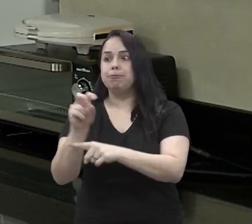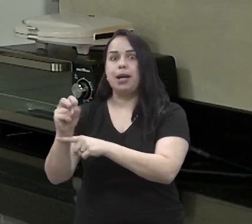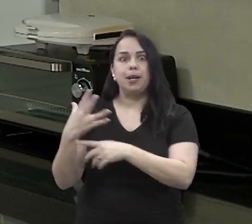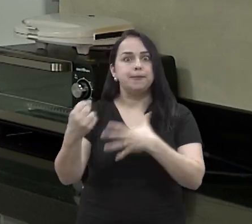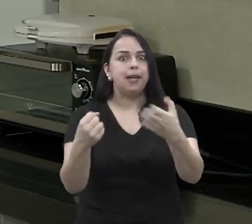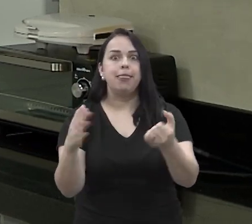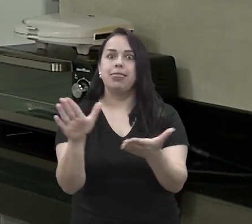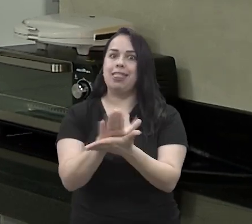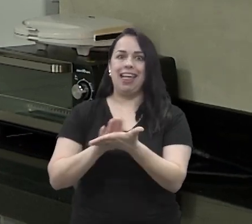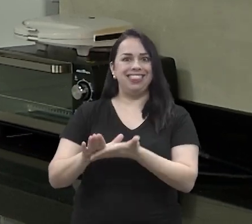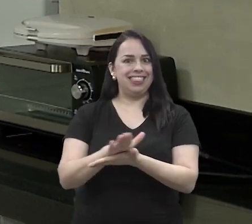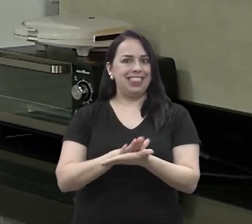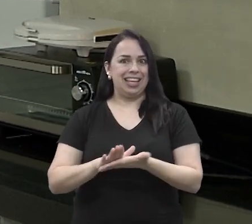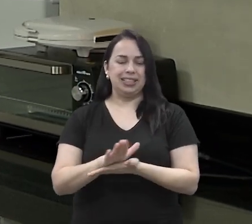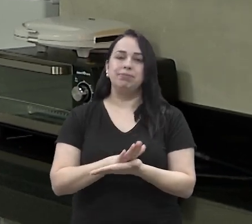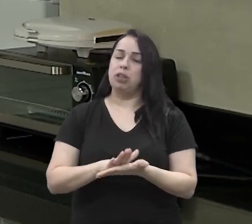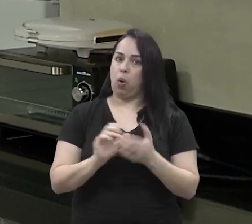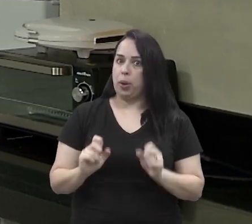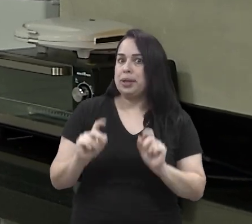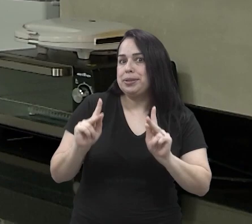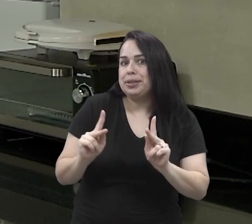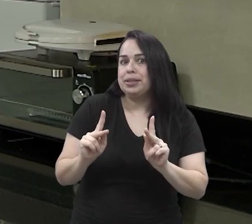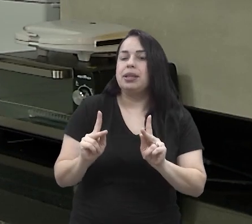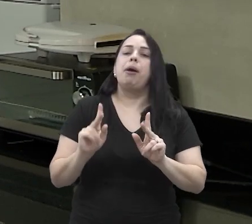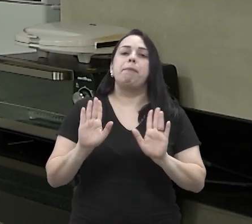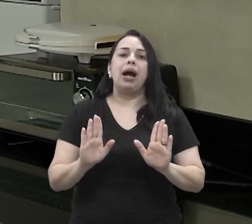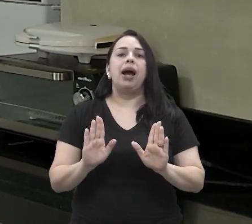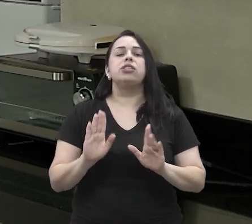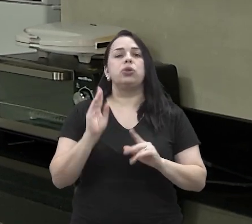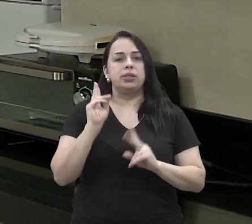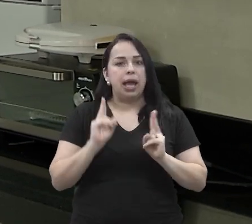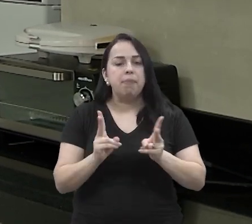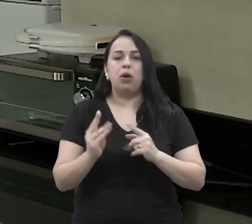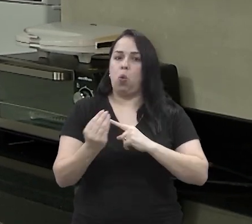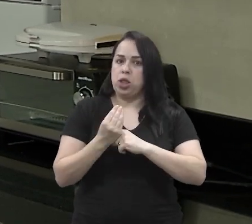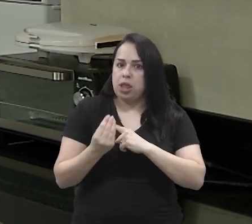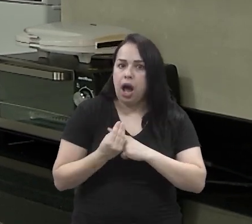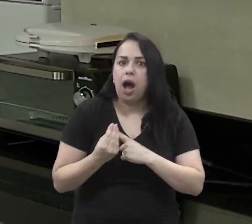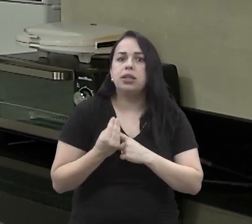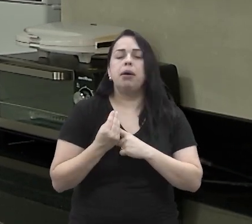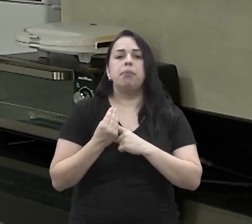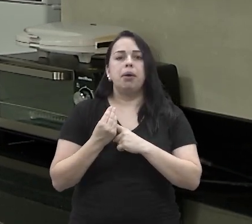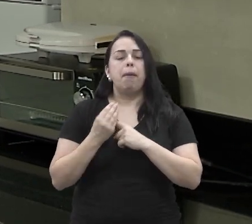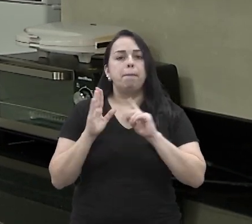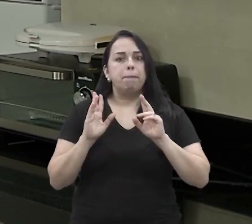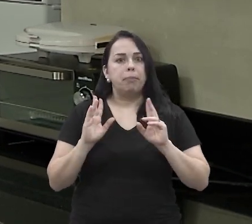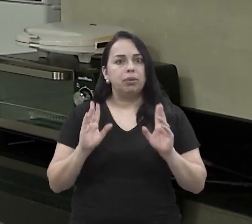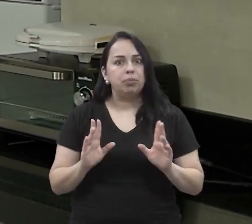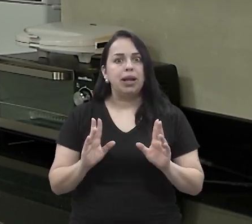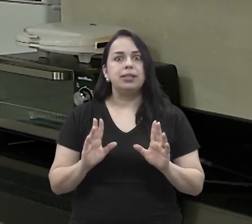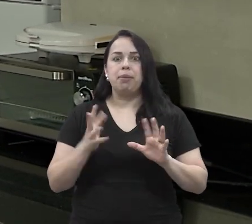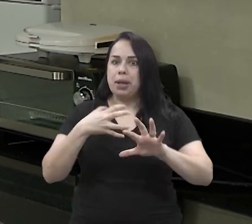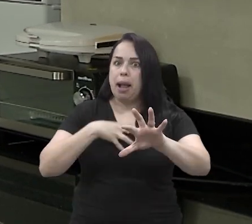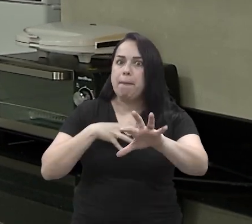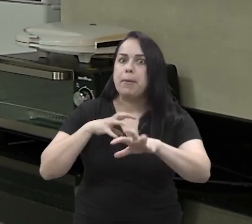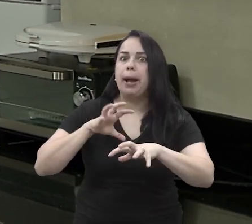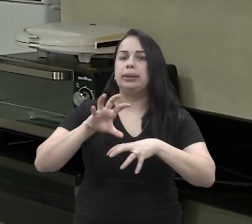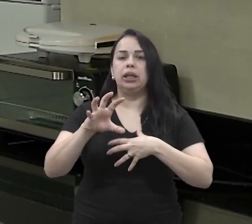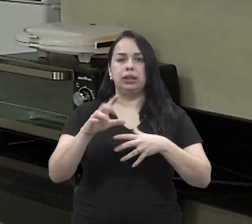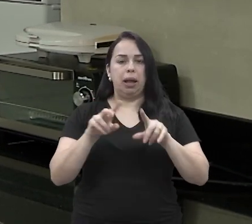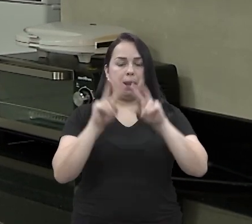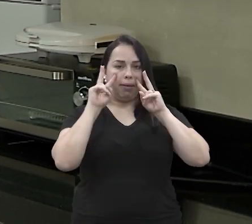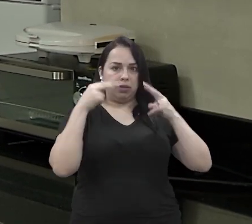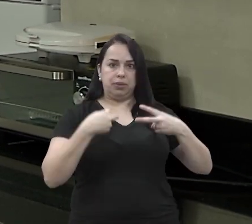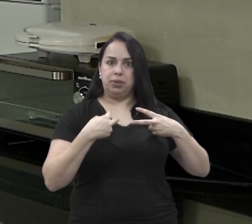assim, a gente continua prevenindo, cuidando, para ter um olhar para o outro também e para mim mesma. Eu continuo, já